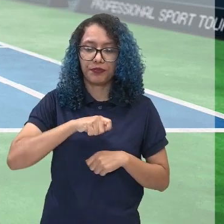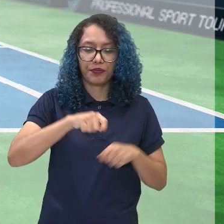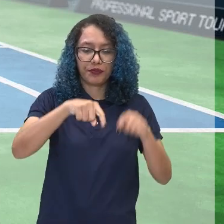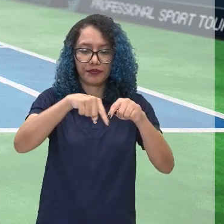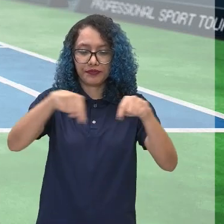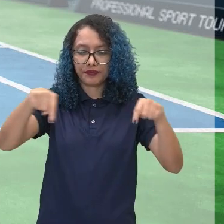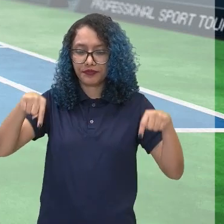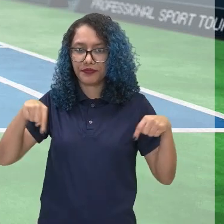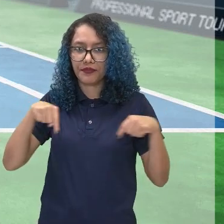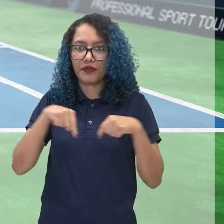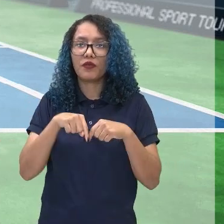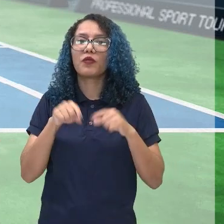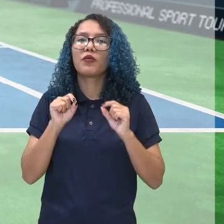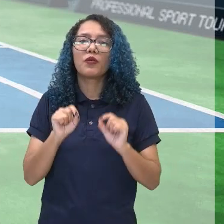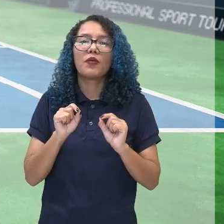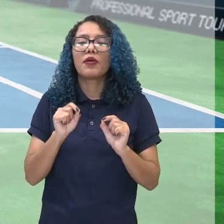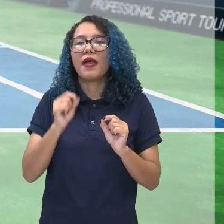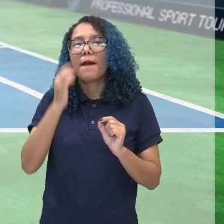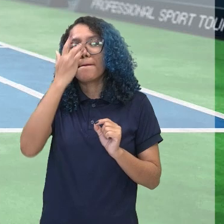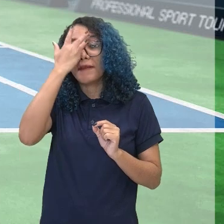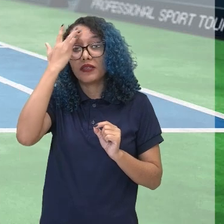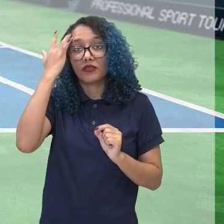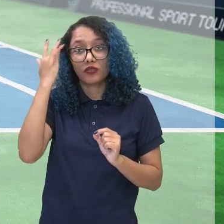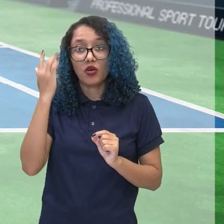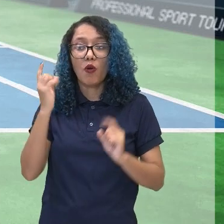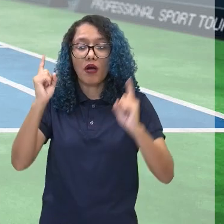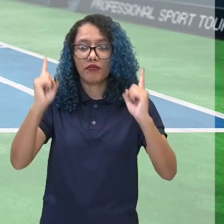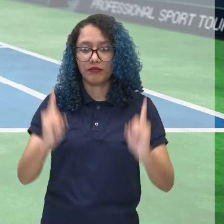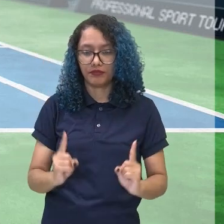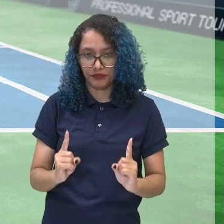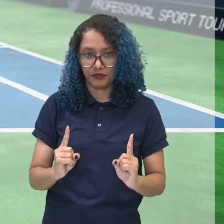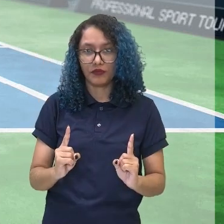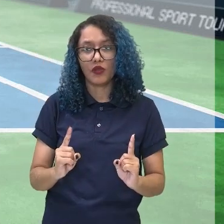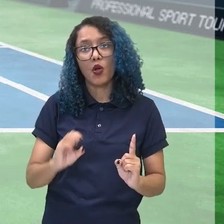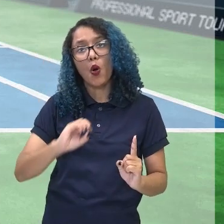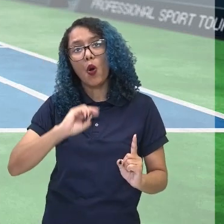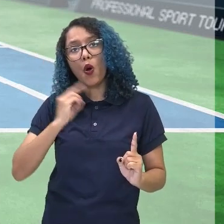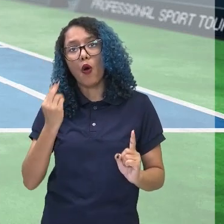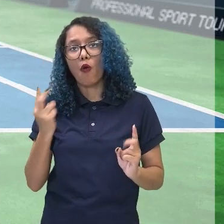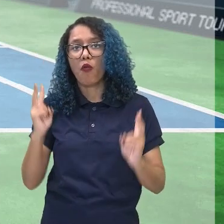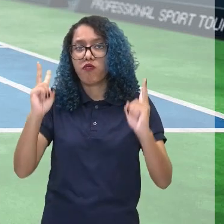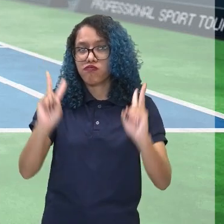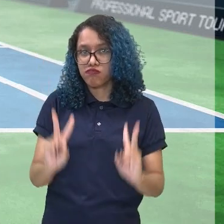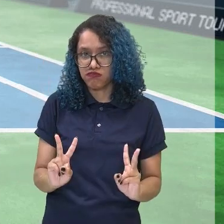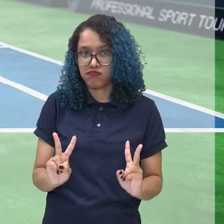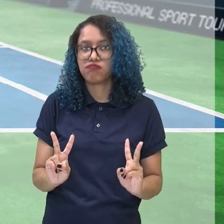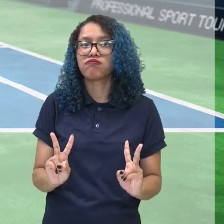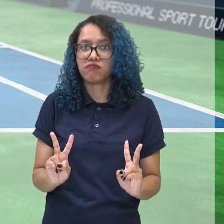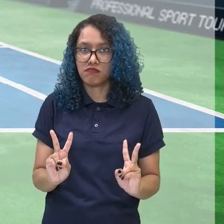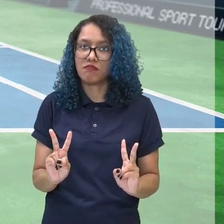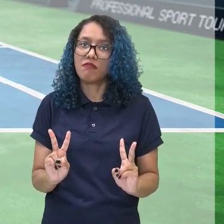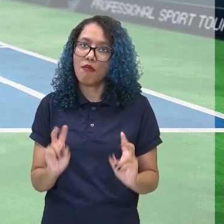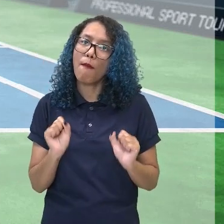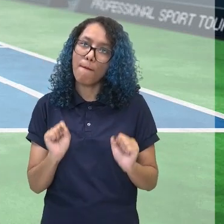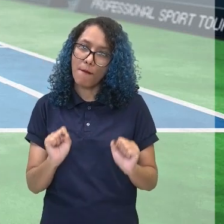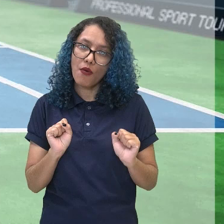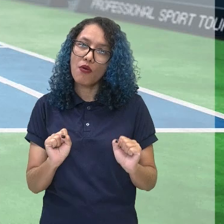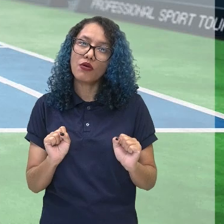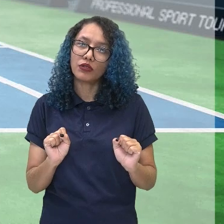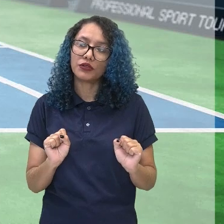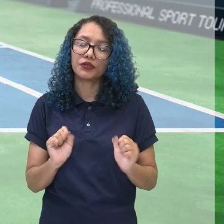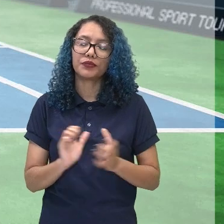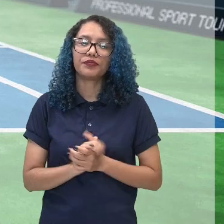entre dois jogadores, né? Vai ser os singles ou em duplas, ok? Em que o objetivo